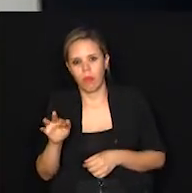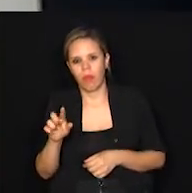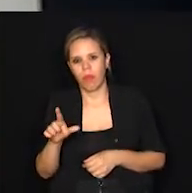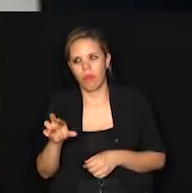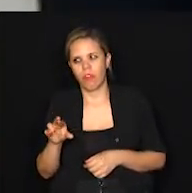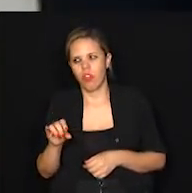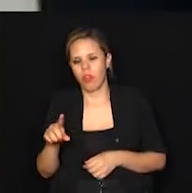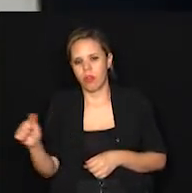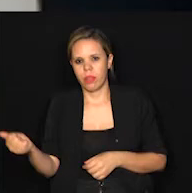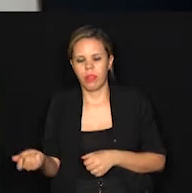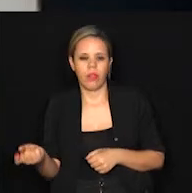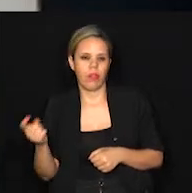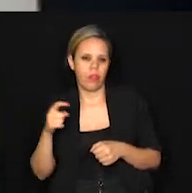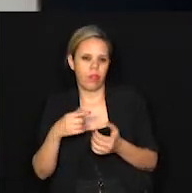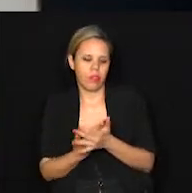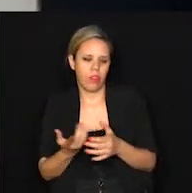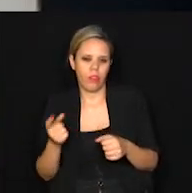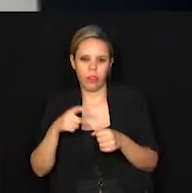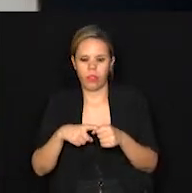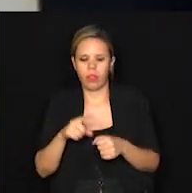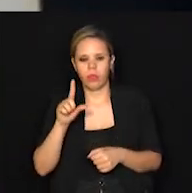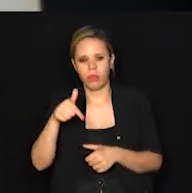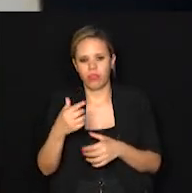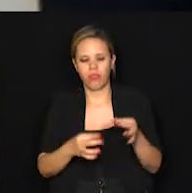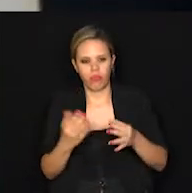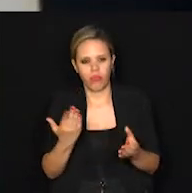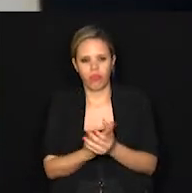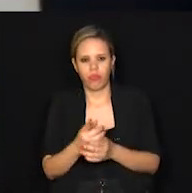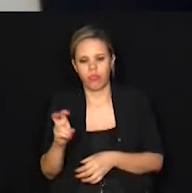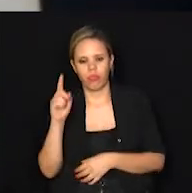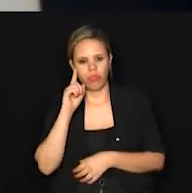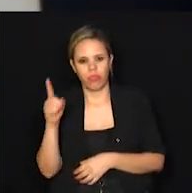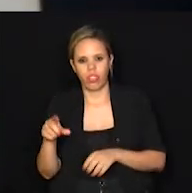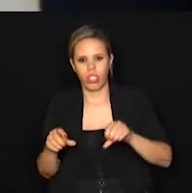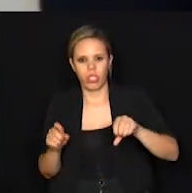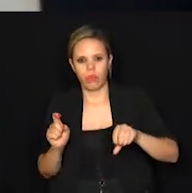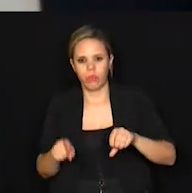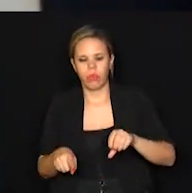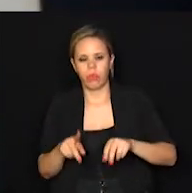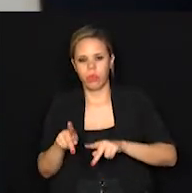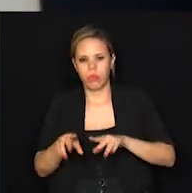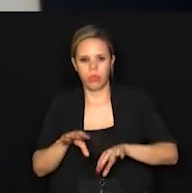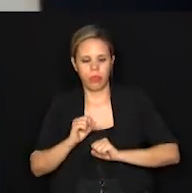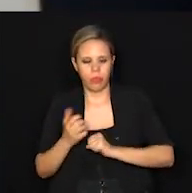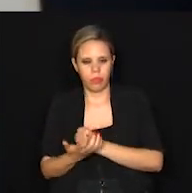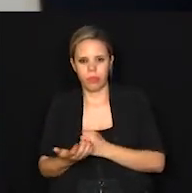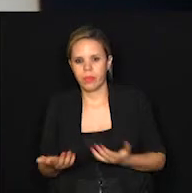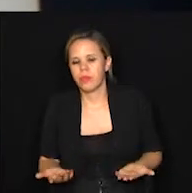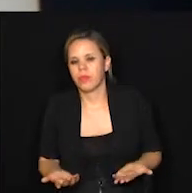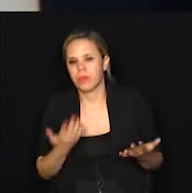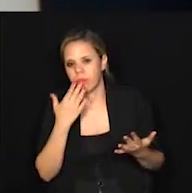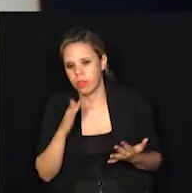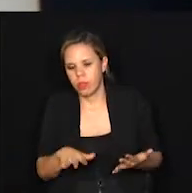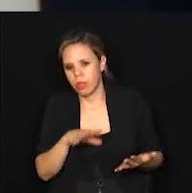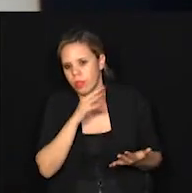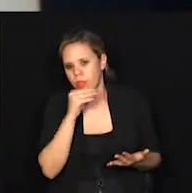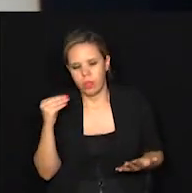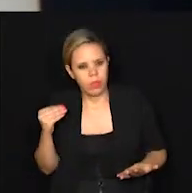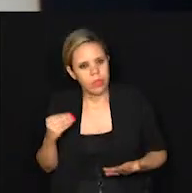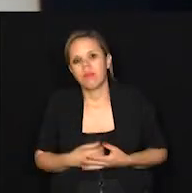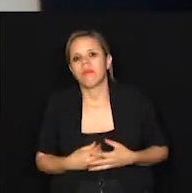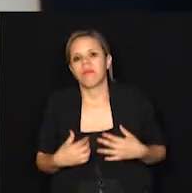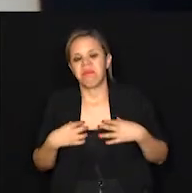Outro levantamento que eu fiz sobre a fala de uma mãe é a preocupação em relação a